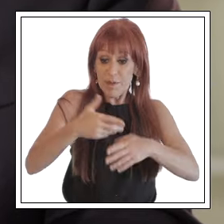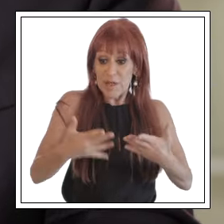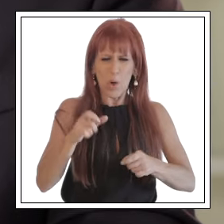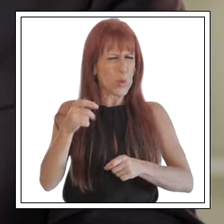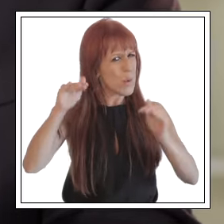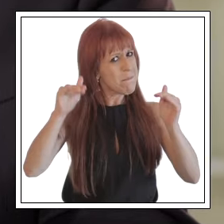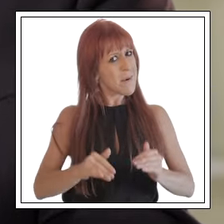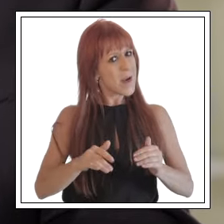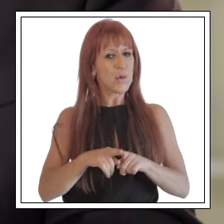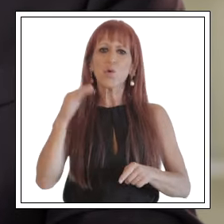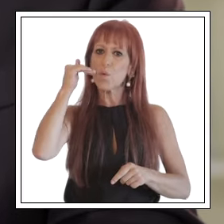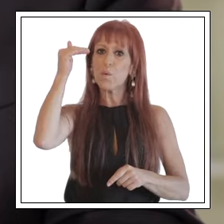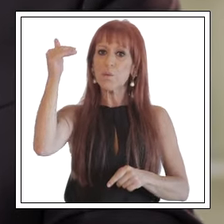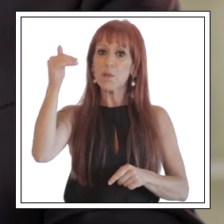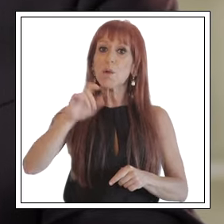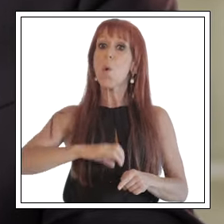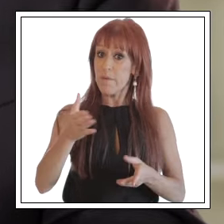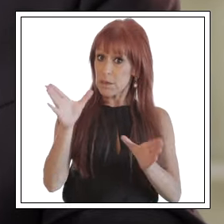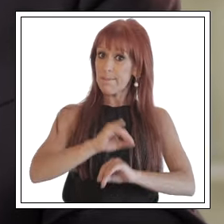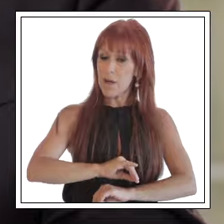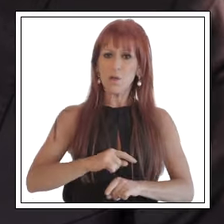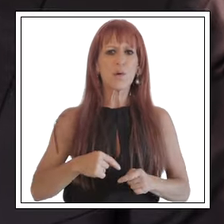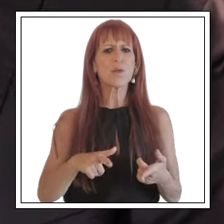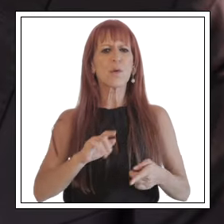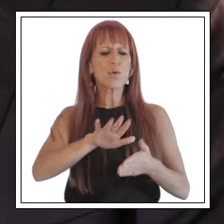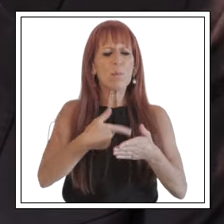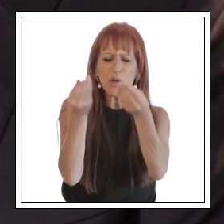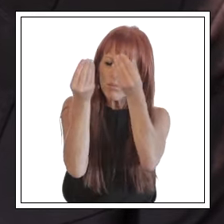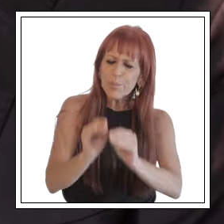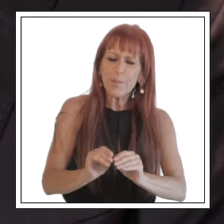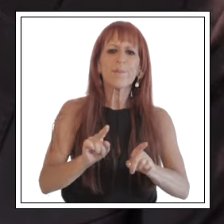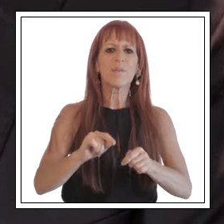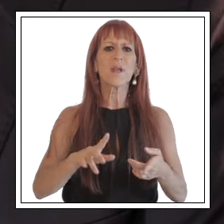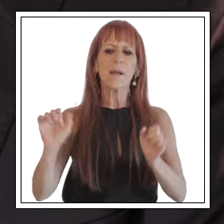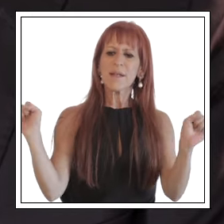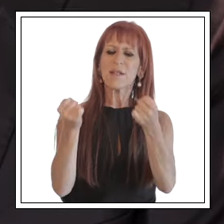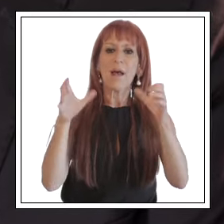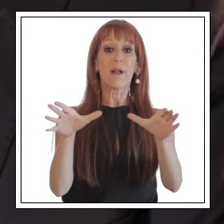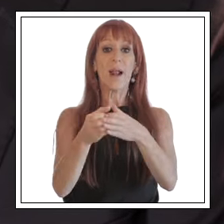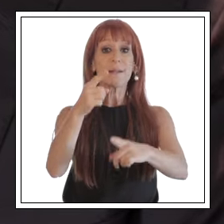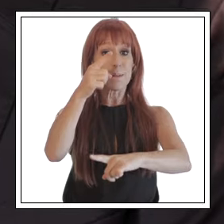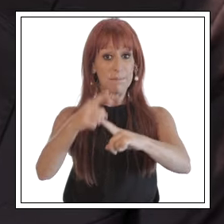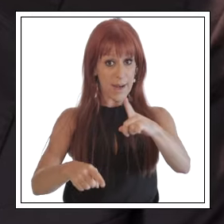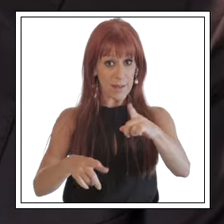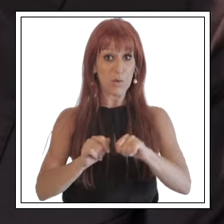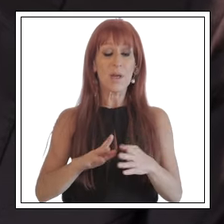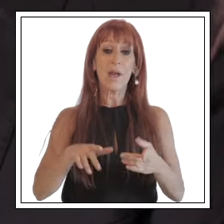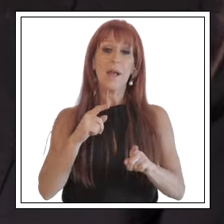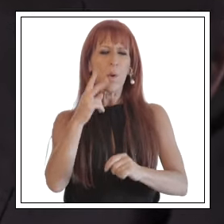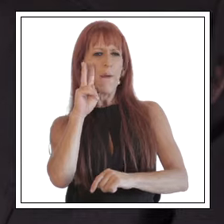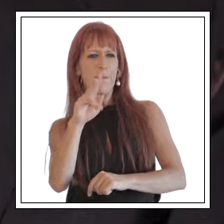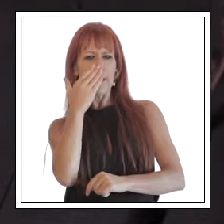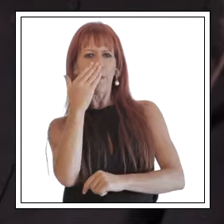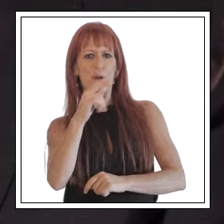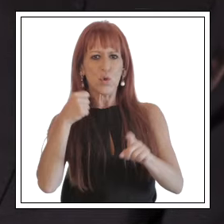um presente menos duro e um futuro com mais confiança. O plano que nós traçamos vai resgatar a classe média, vai